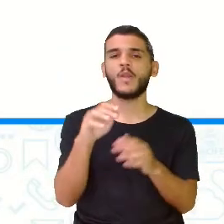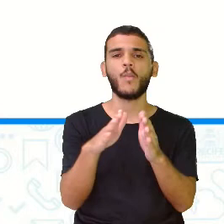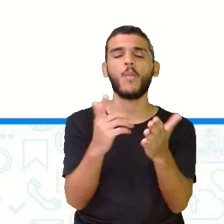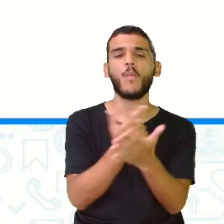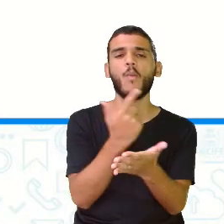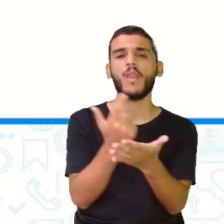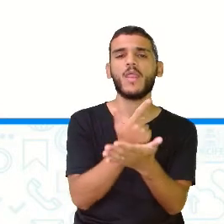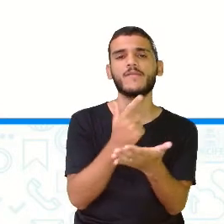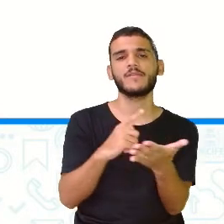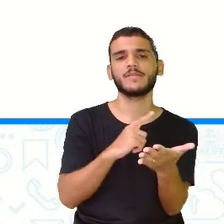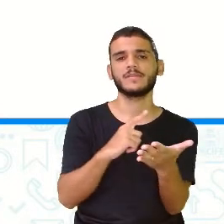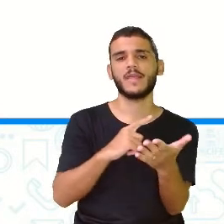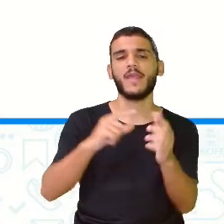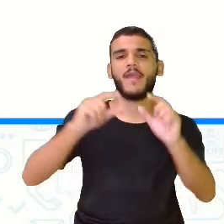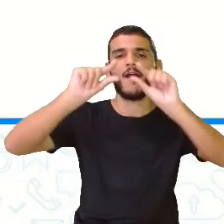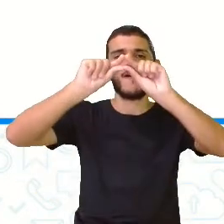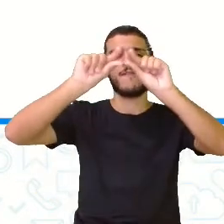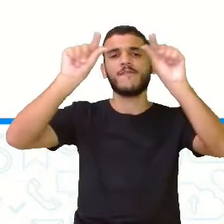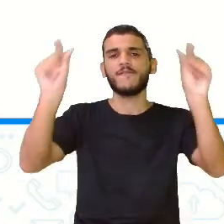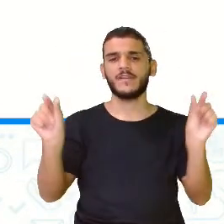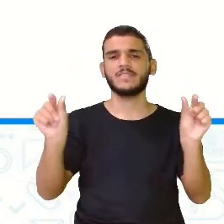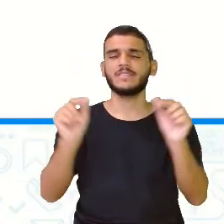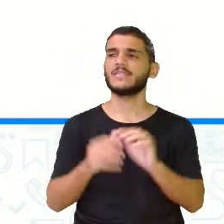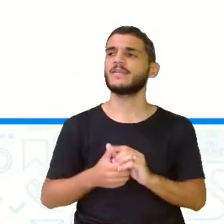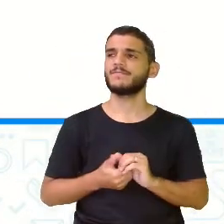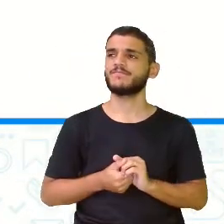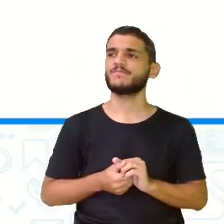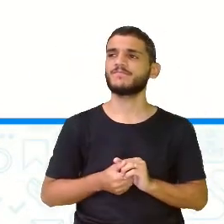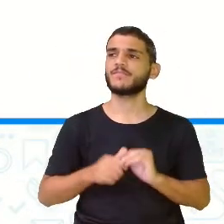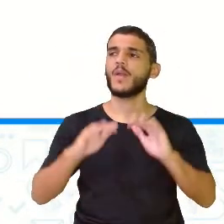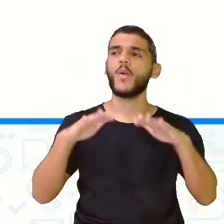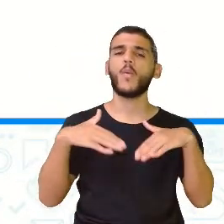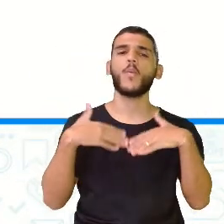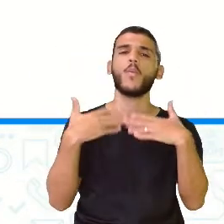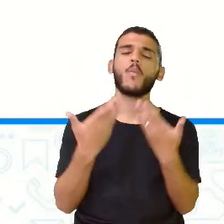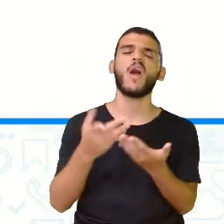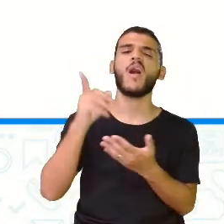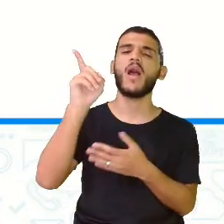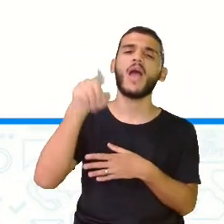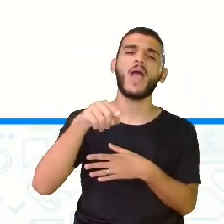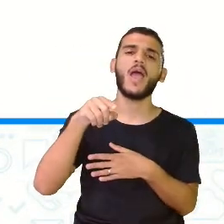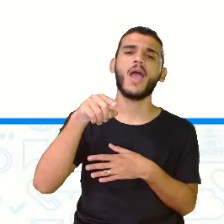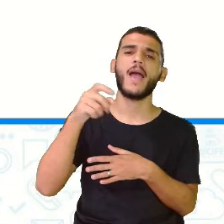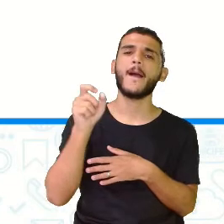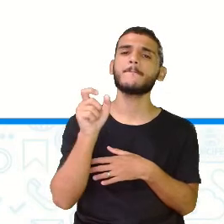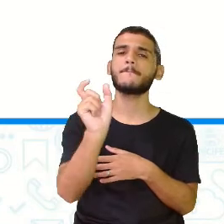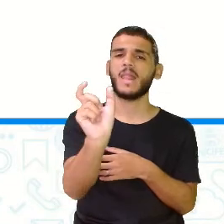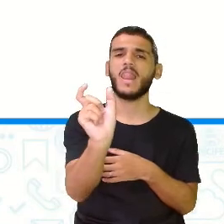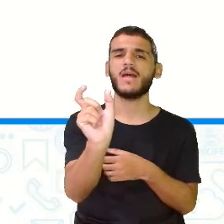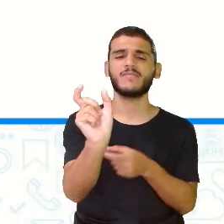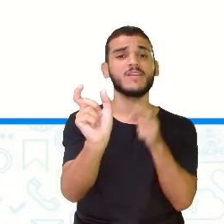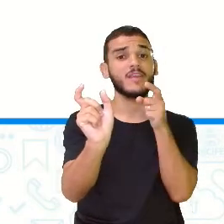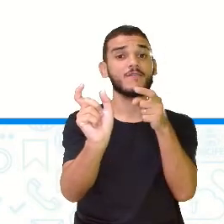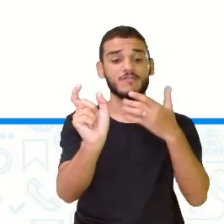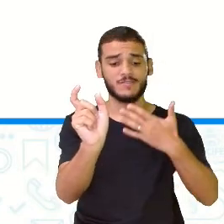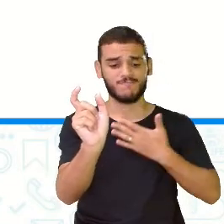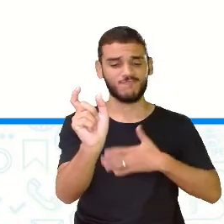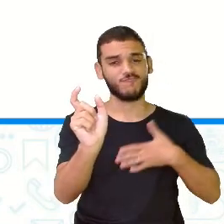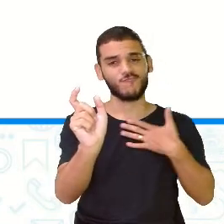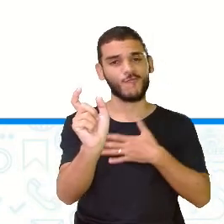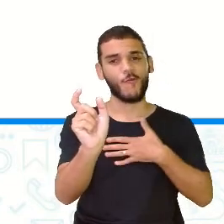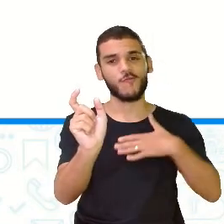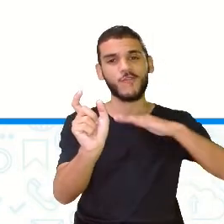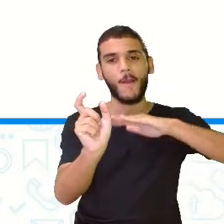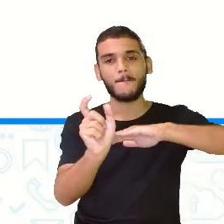e eu já quero que vocês vão pensando. Qual é a palavra que vocês mais gostam? Qual é